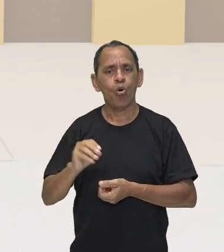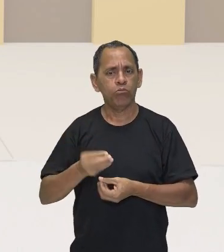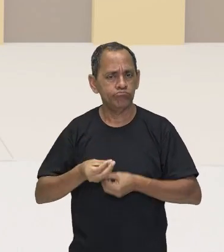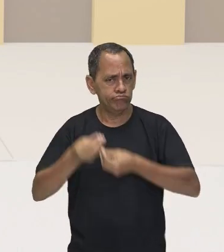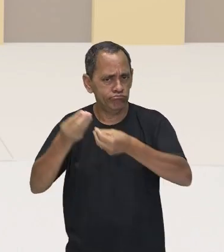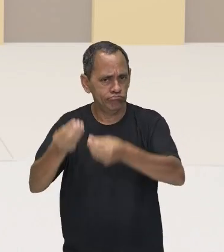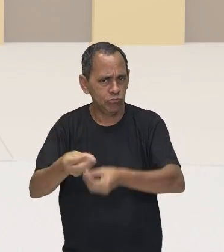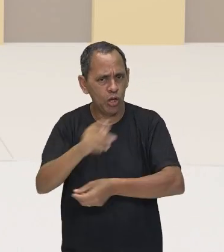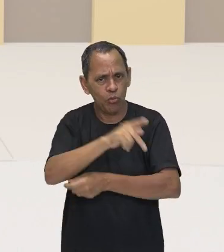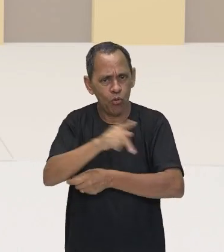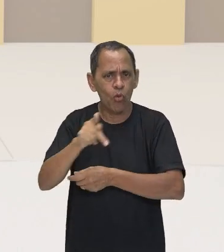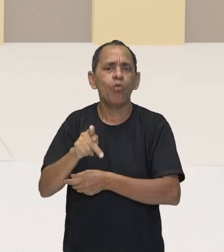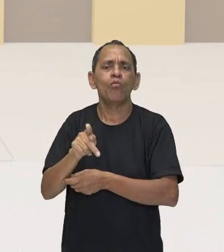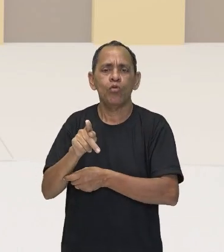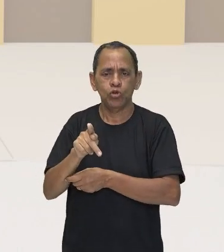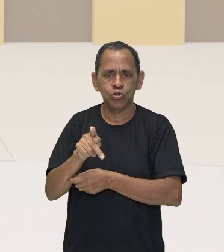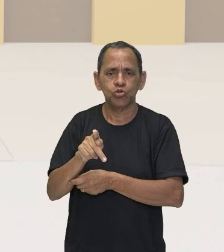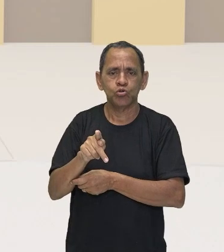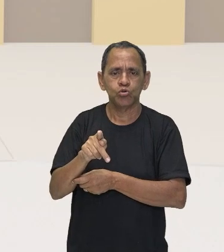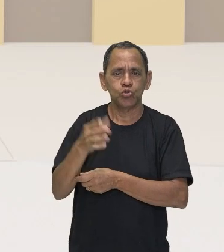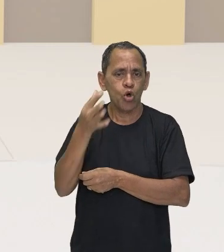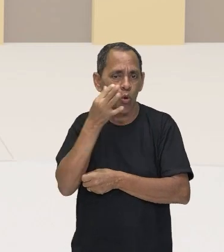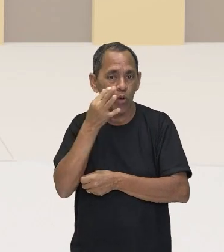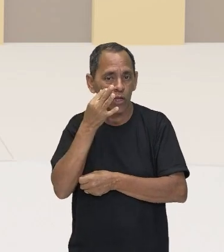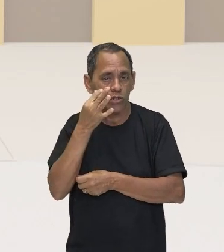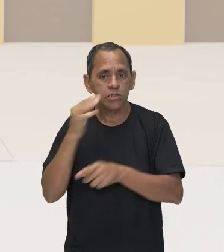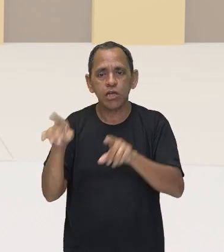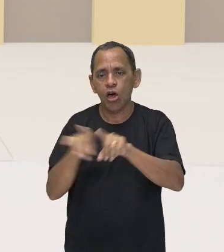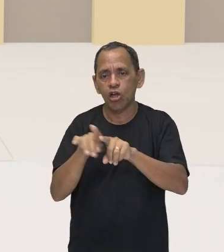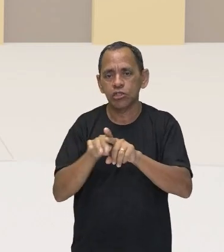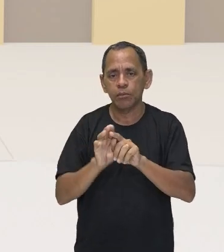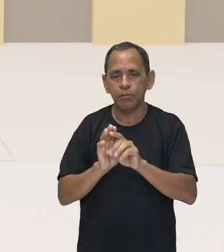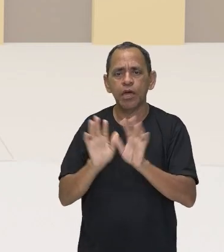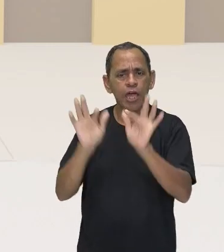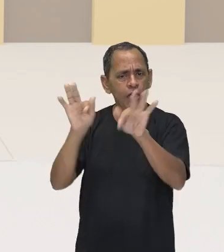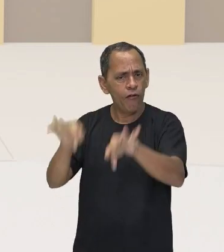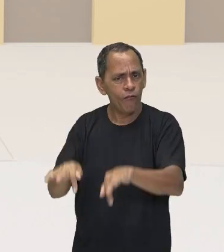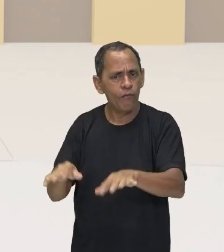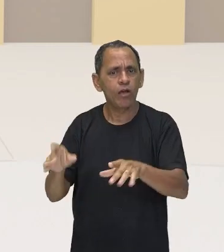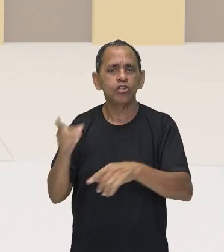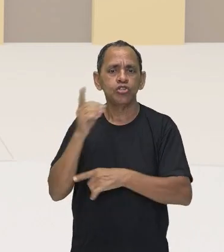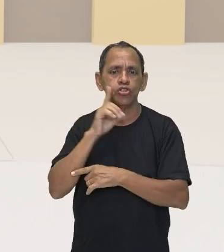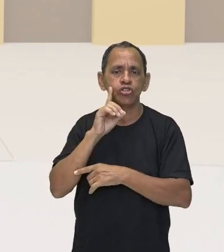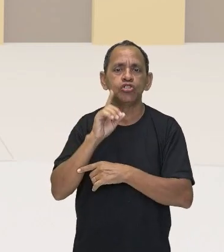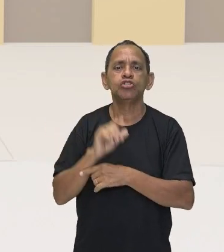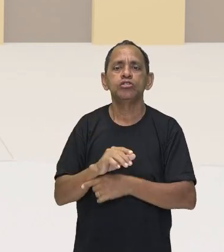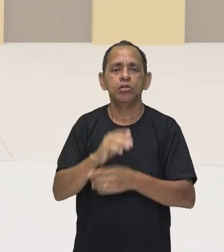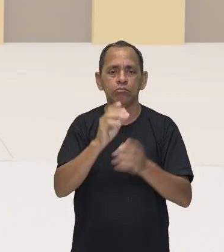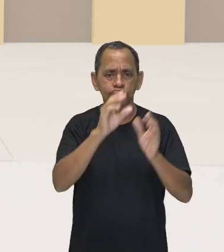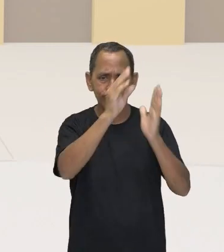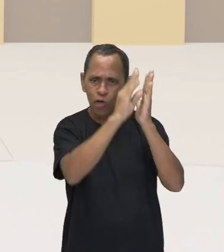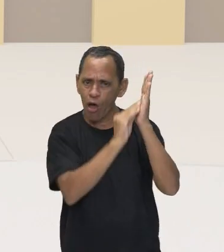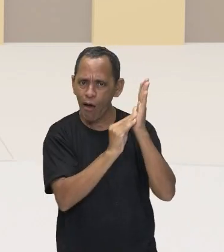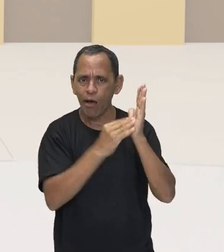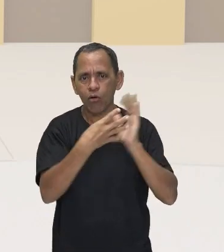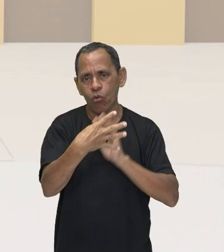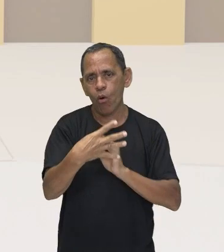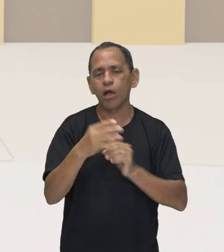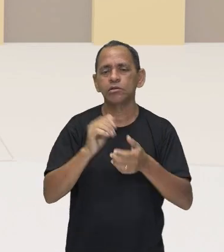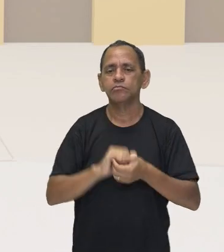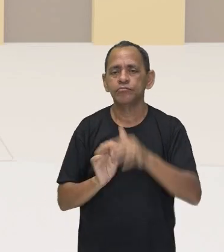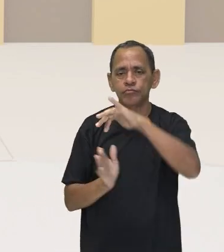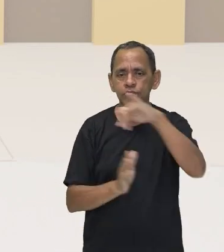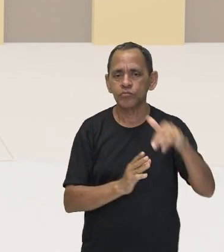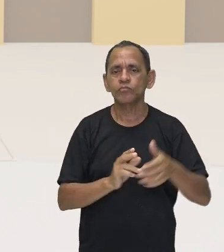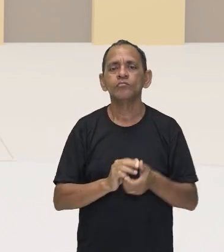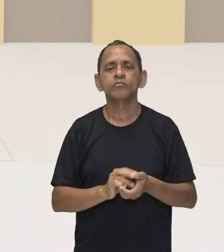no último dia, então, desta nossa unidade 4. E vamos, então, continuando aí, refletindo